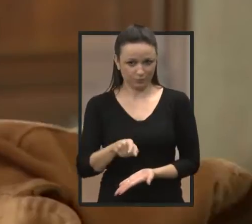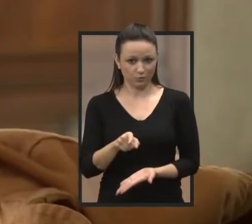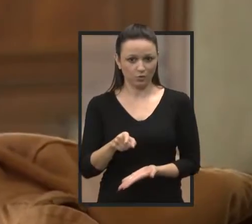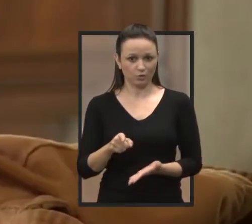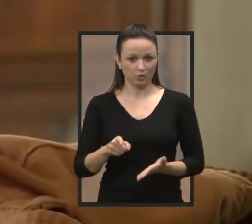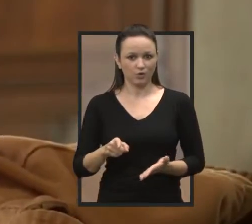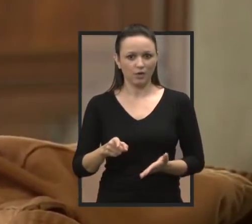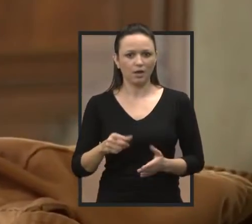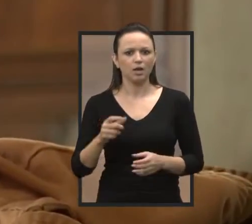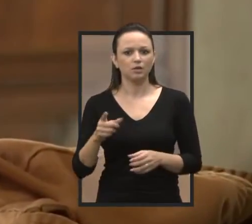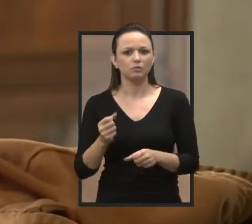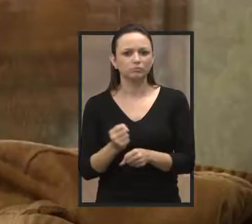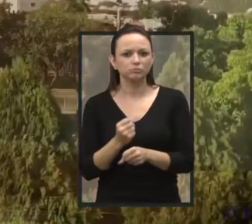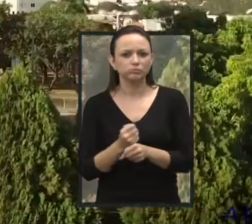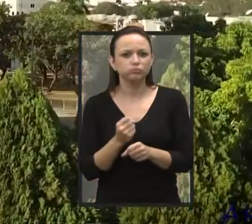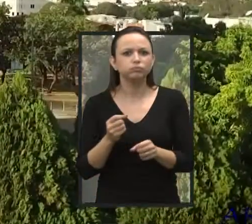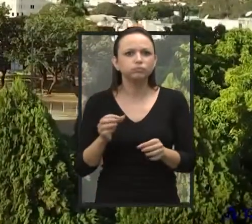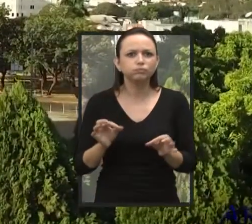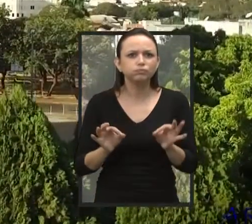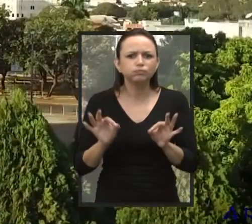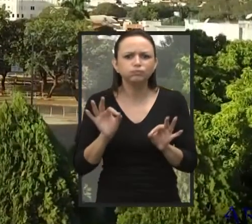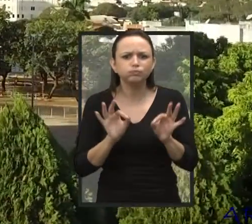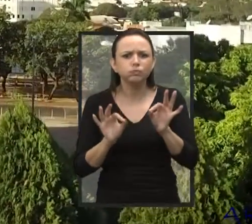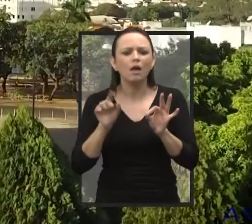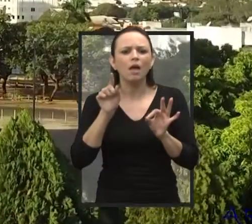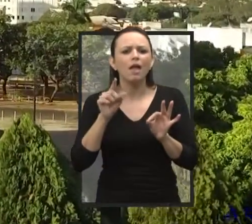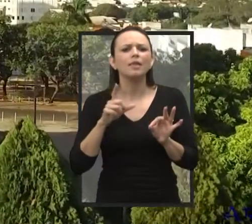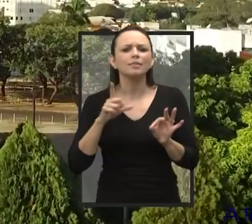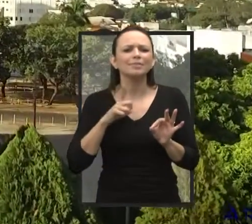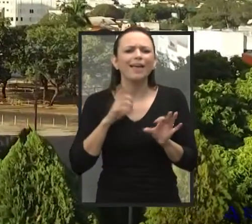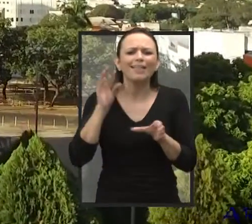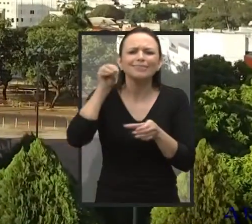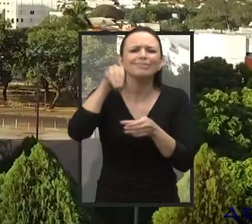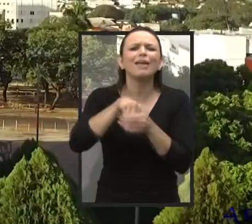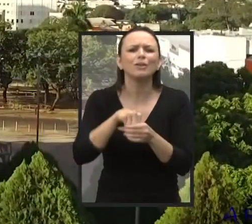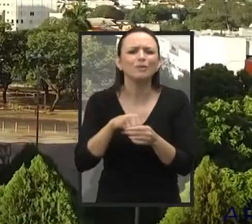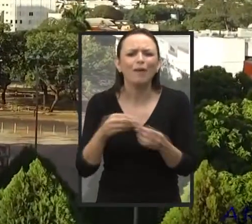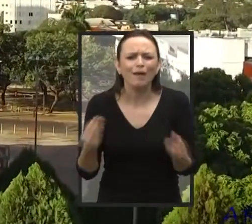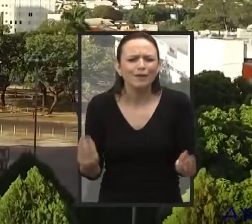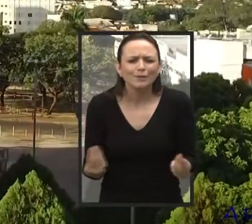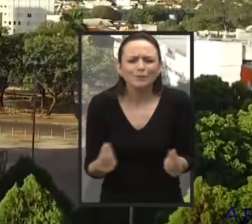na fase final de restauro, a riqueza externa,